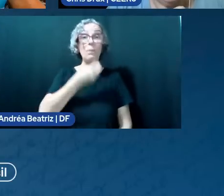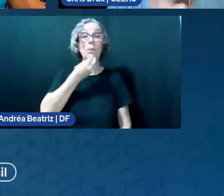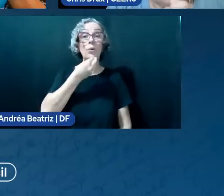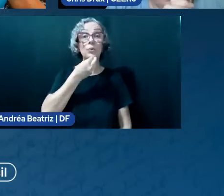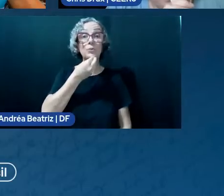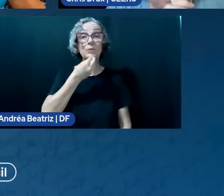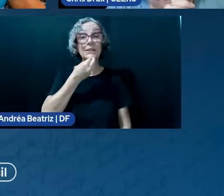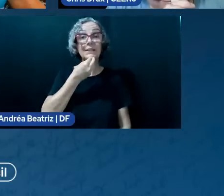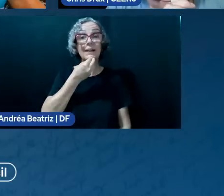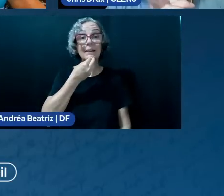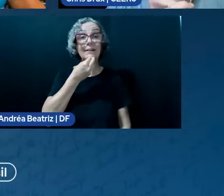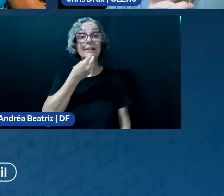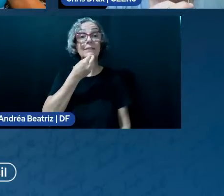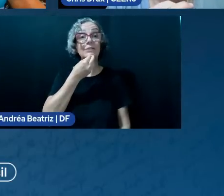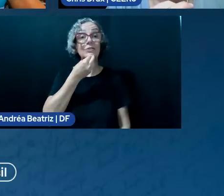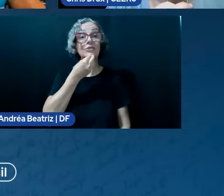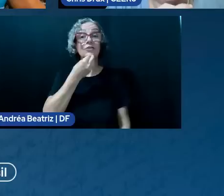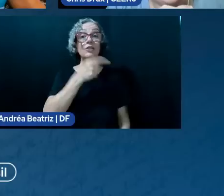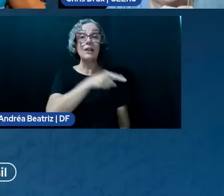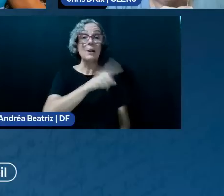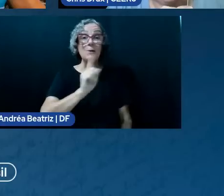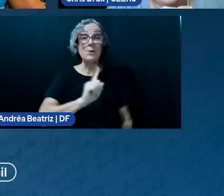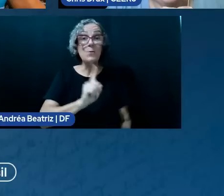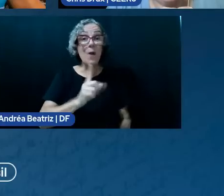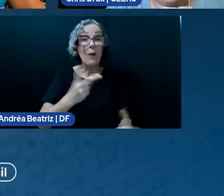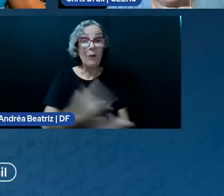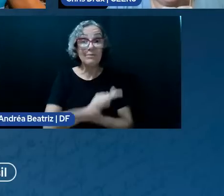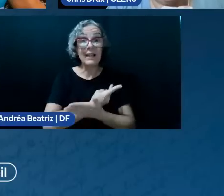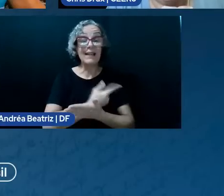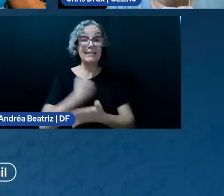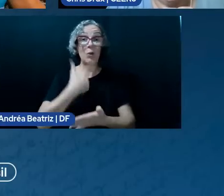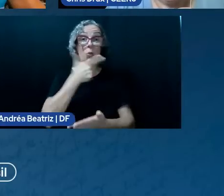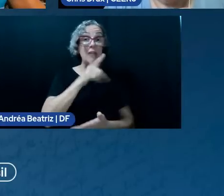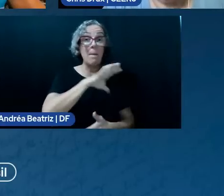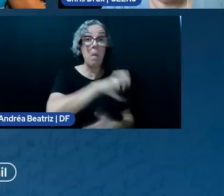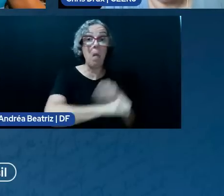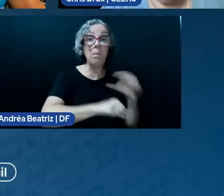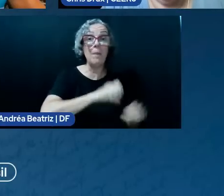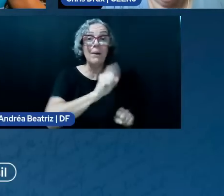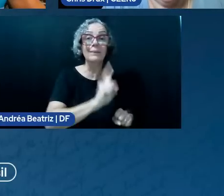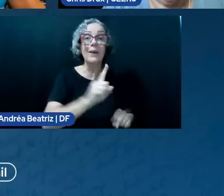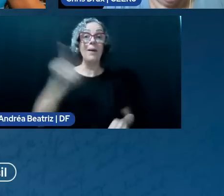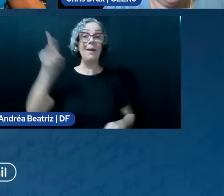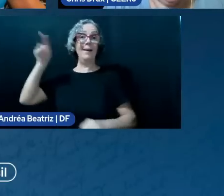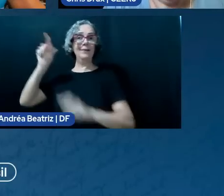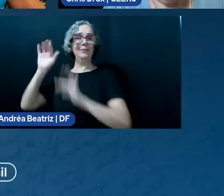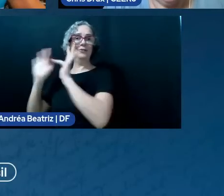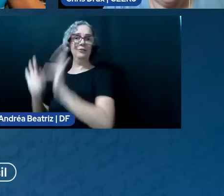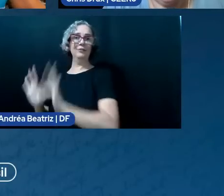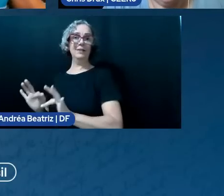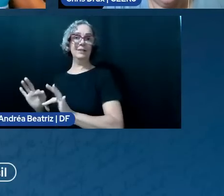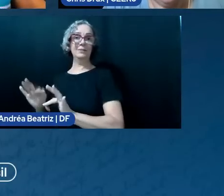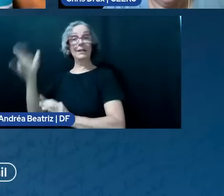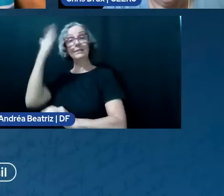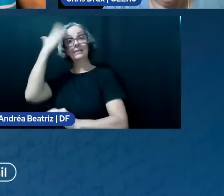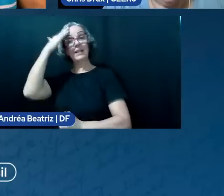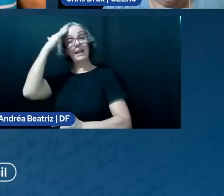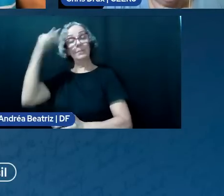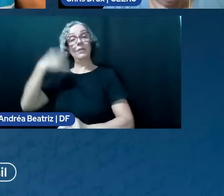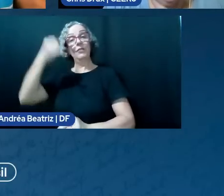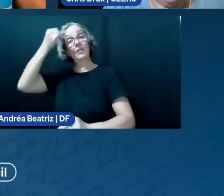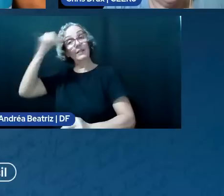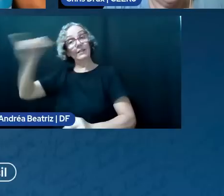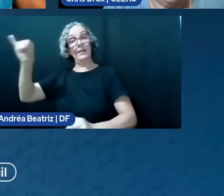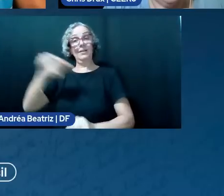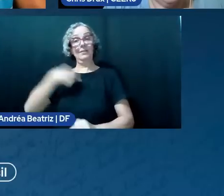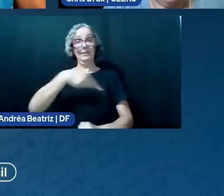não acontecer, eles vão ficar felizes, embora eu fique triste. Porque eles sabem que evitará eu recair em erros que eu